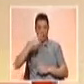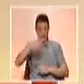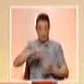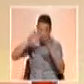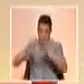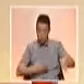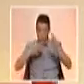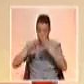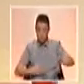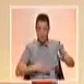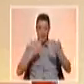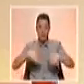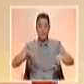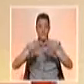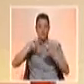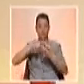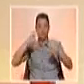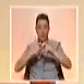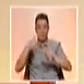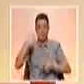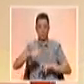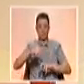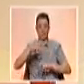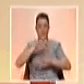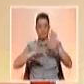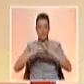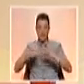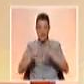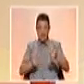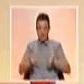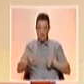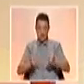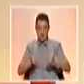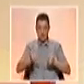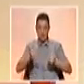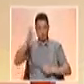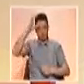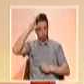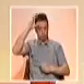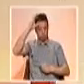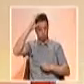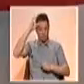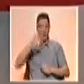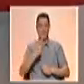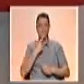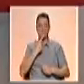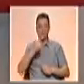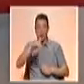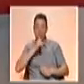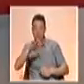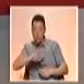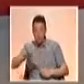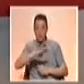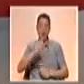produzir, o problema é que nós temos que fazer aqui a tal gestão muito inteligente, saber onde